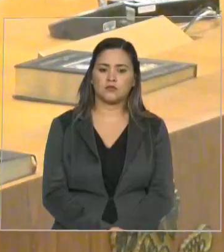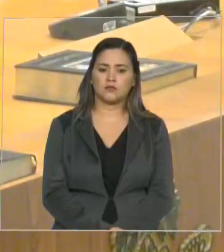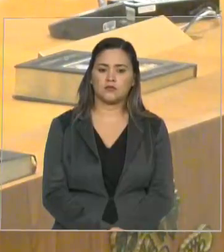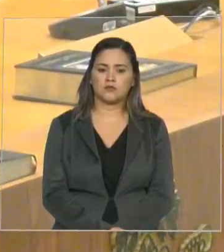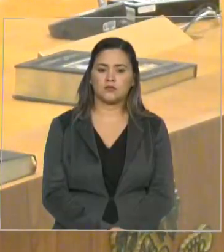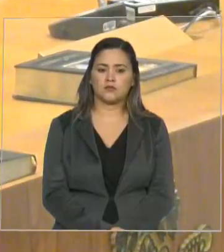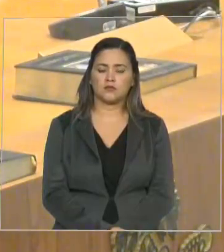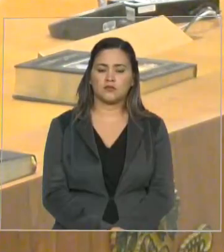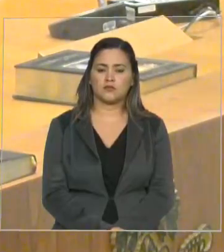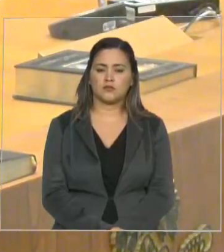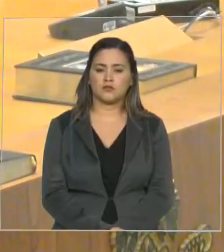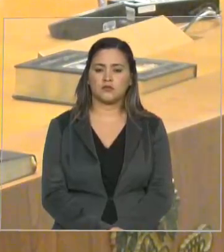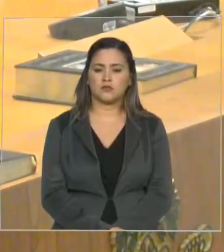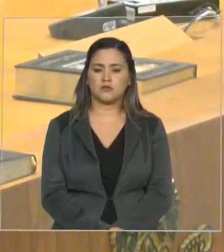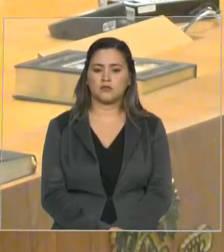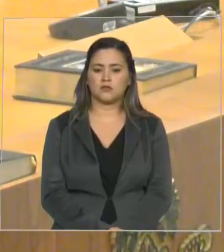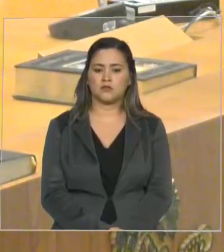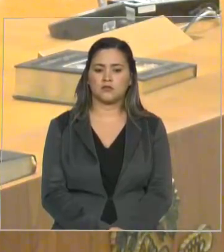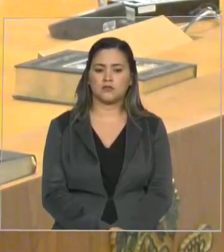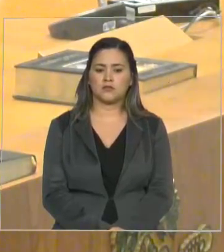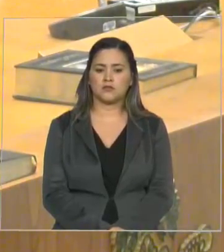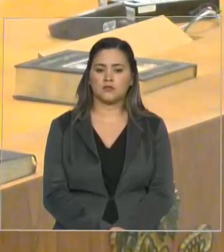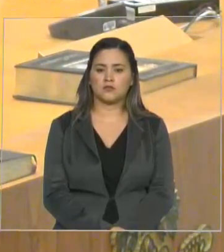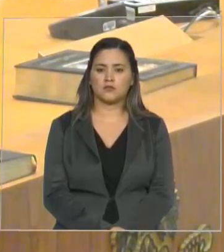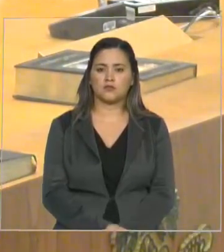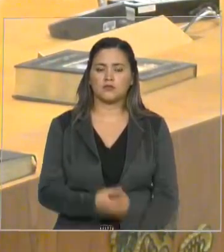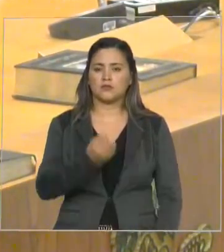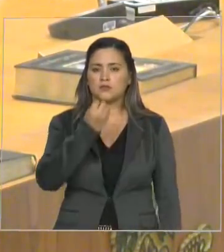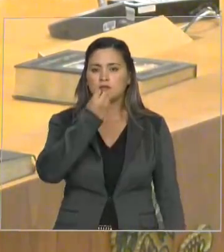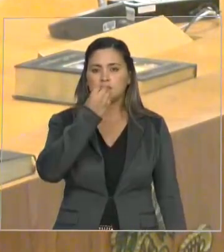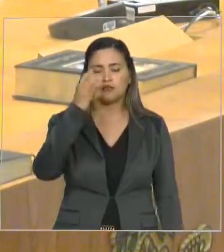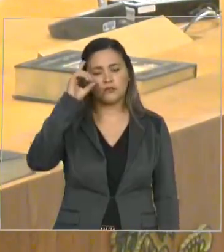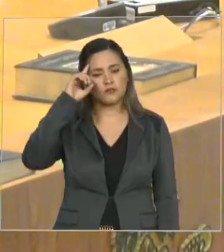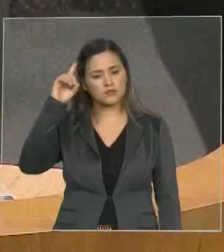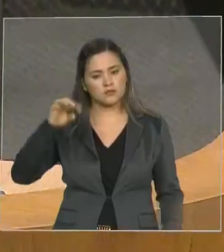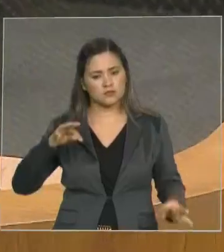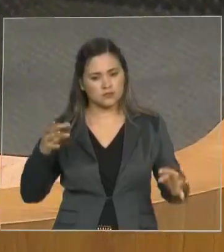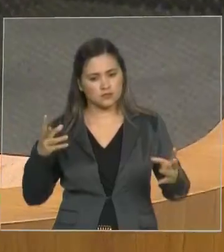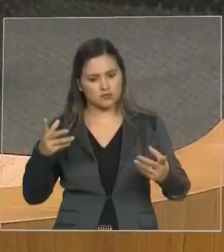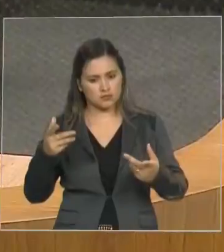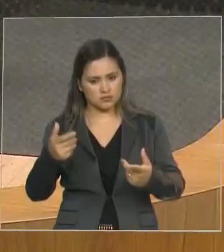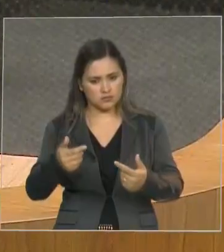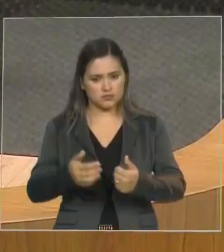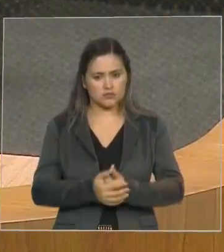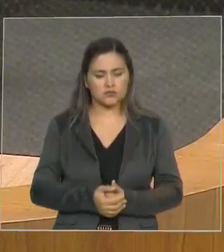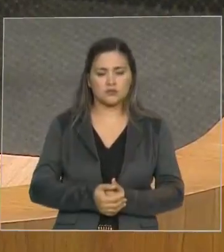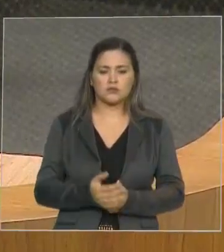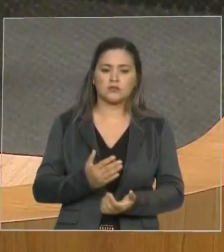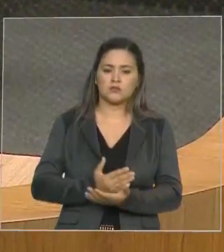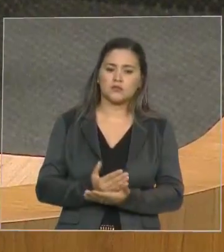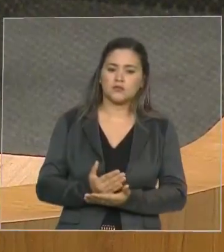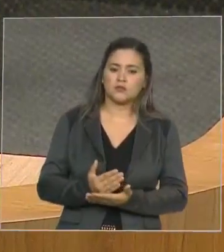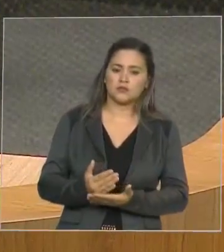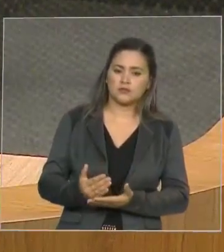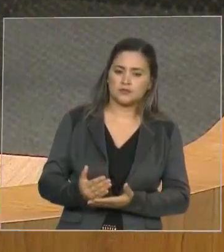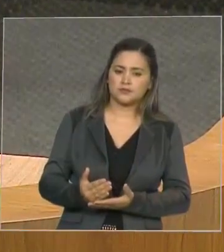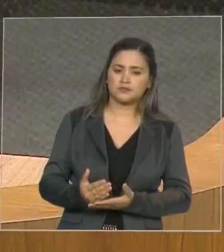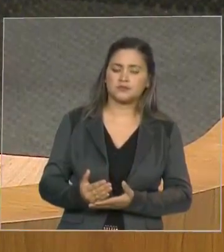Bom dia a todos e todas. Eu quero começar saudando a nossa